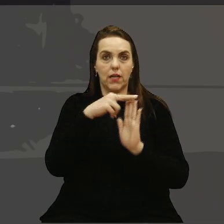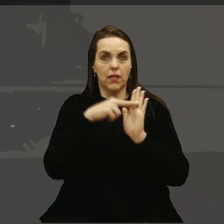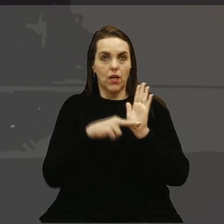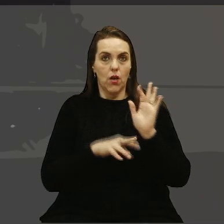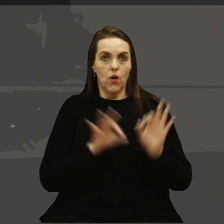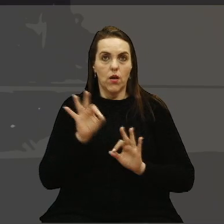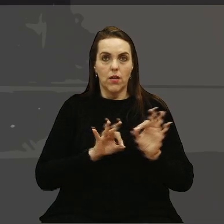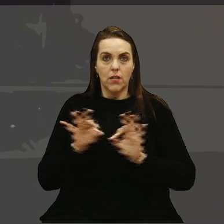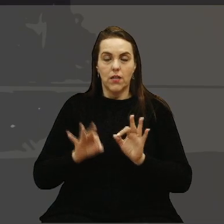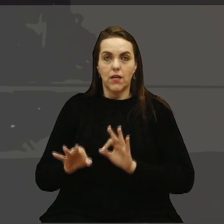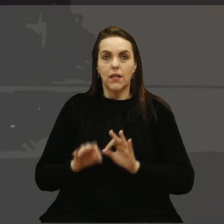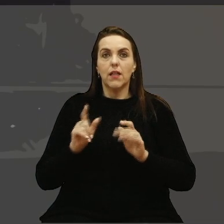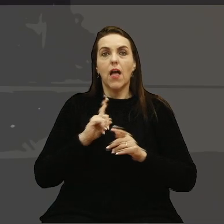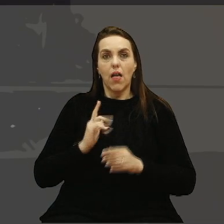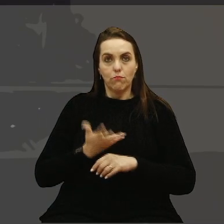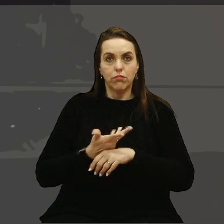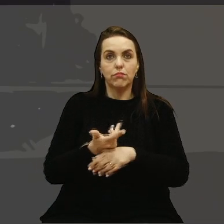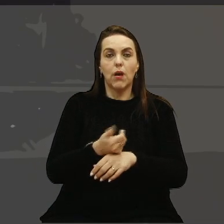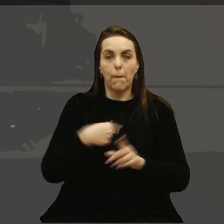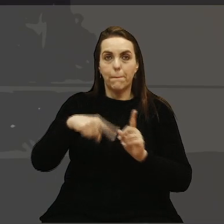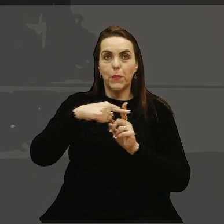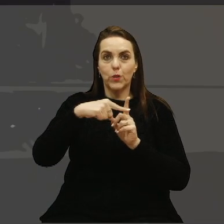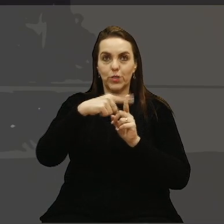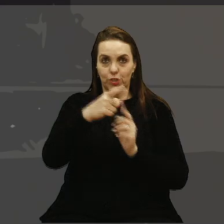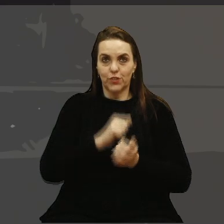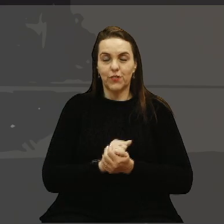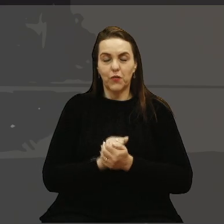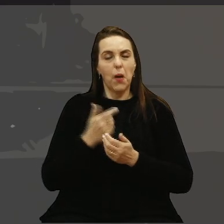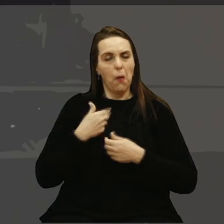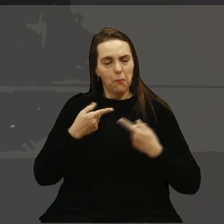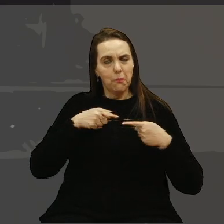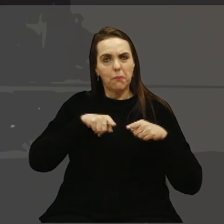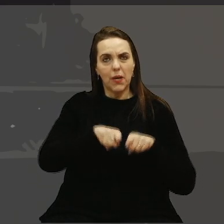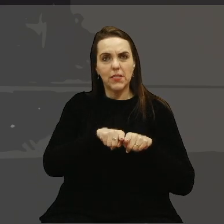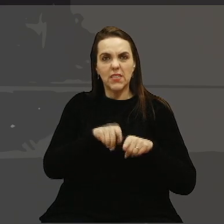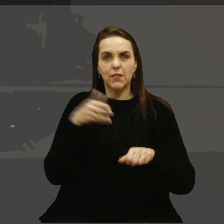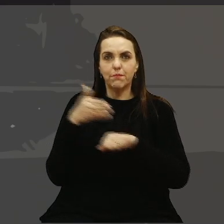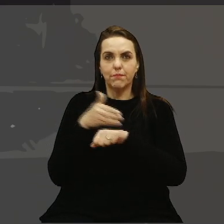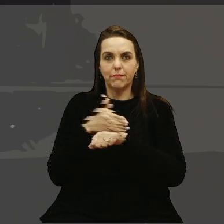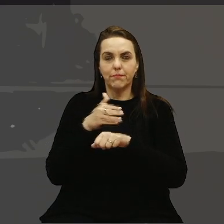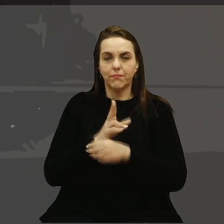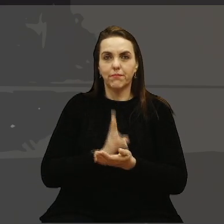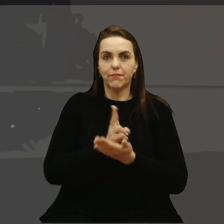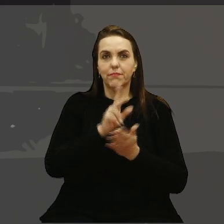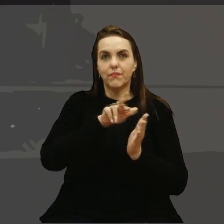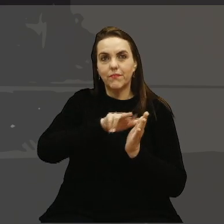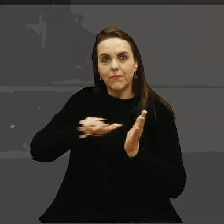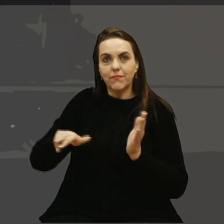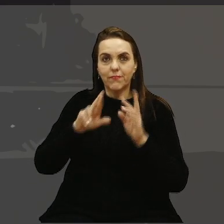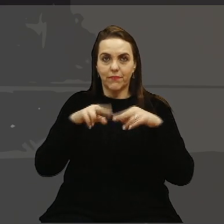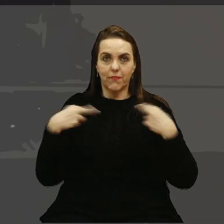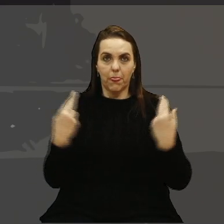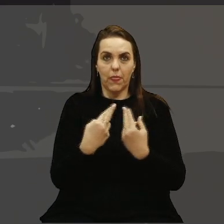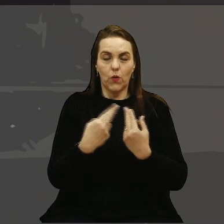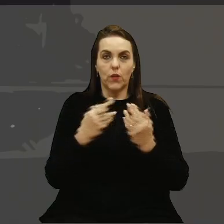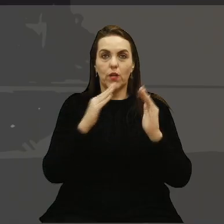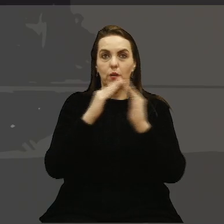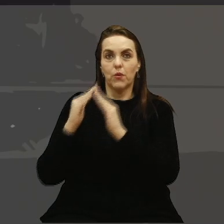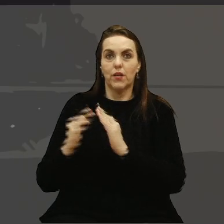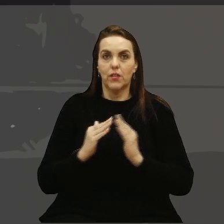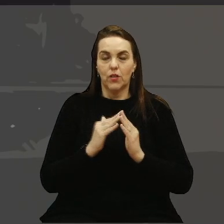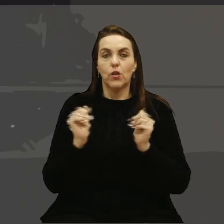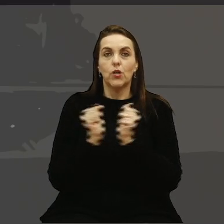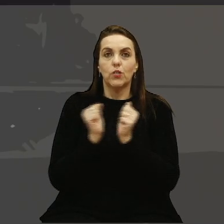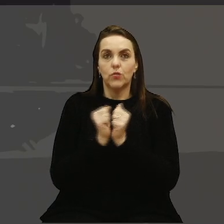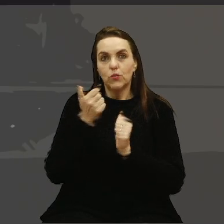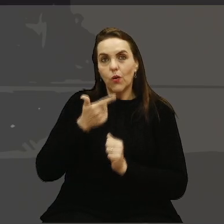é algo proativo e positivo. Sou um grande parceiro, participei de diversas reuniões com os moradores, juntamente